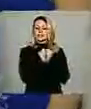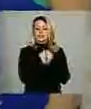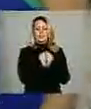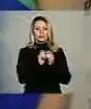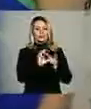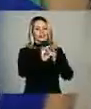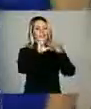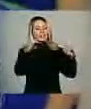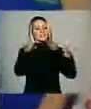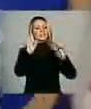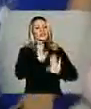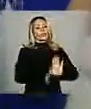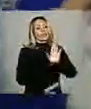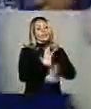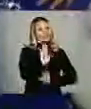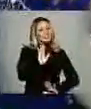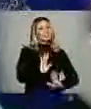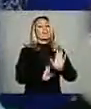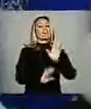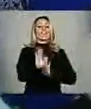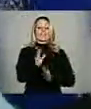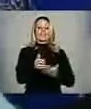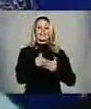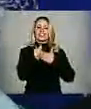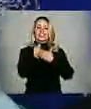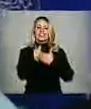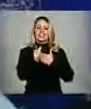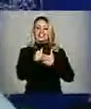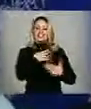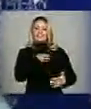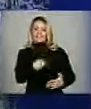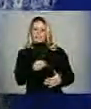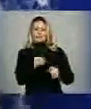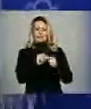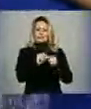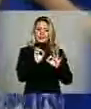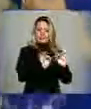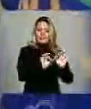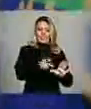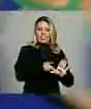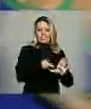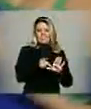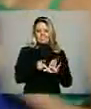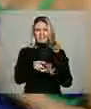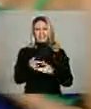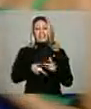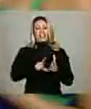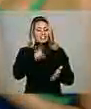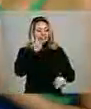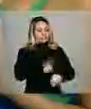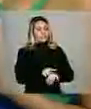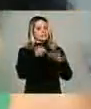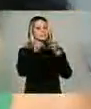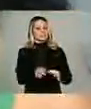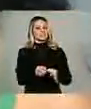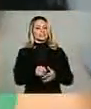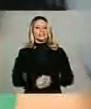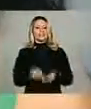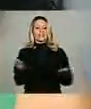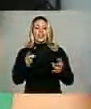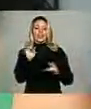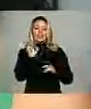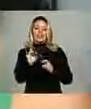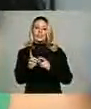livres. Cuidadosos, trataram de levar a filha para fazer o teste do pezinho dentro do prazo previsto. Agora é só